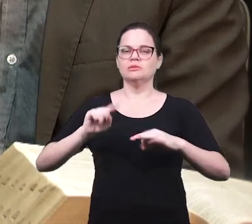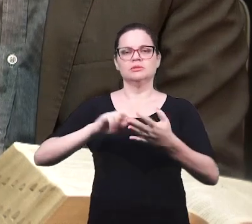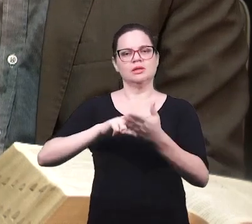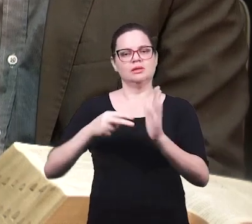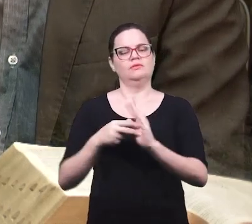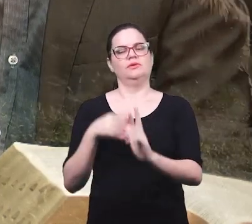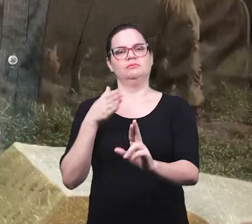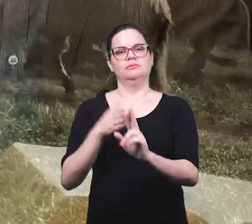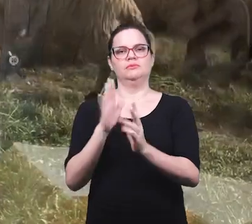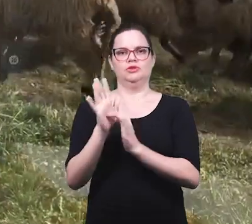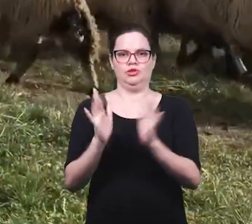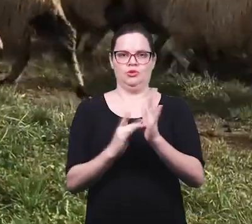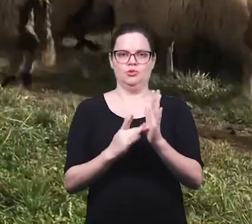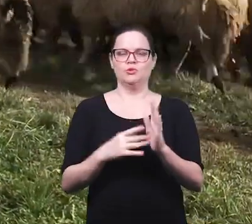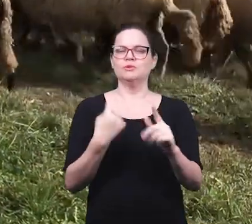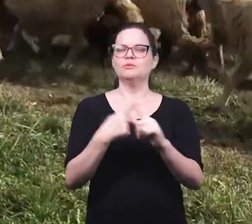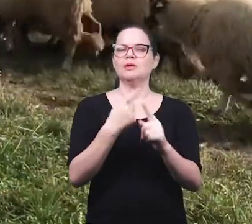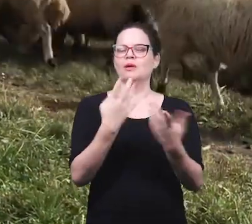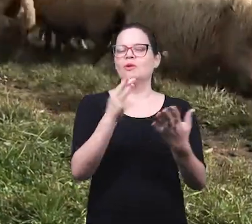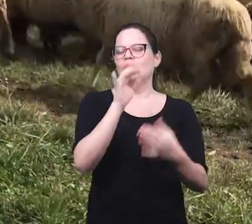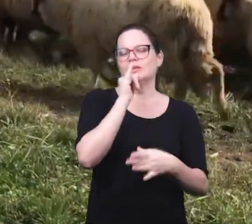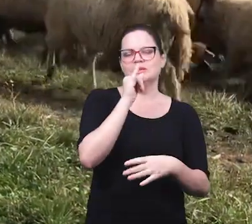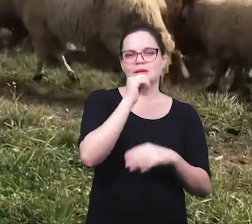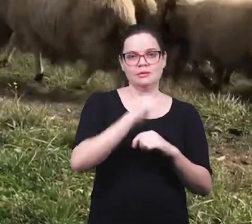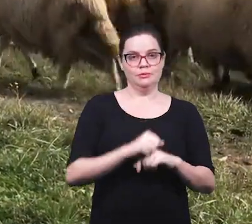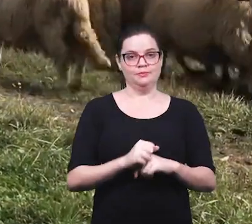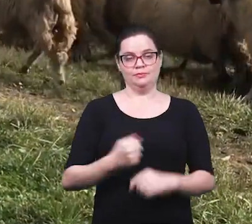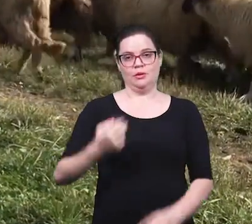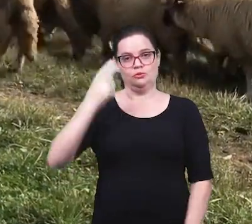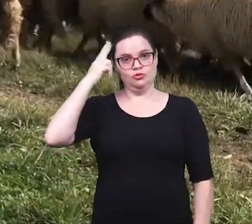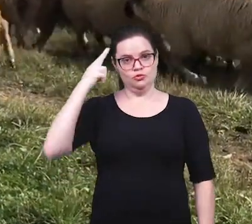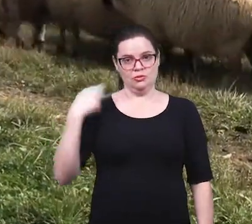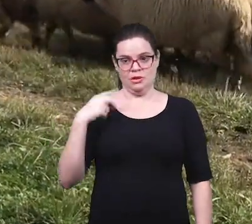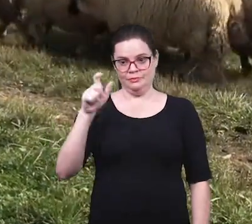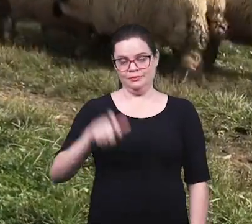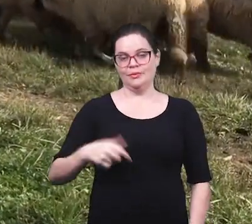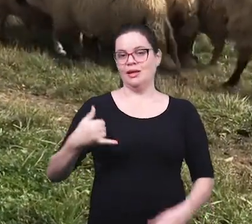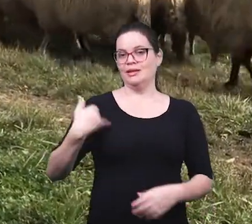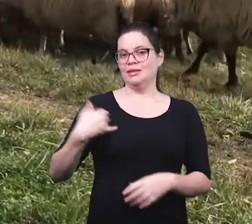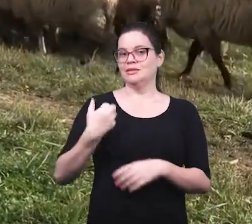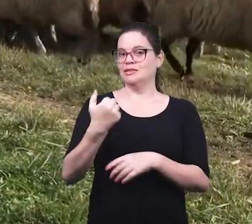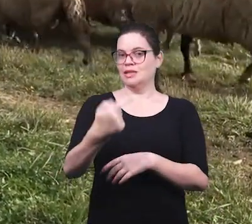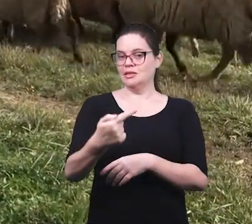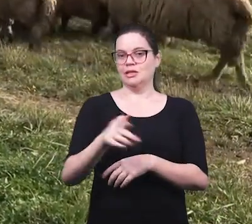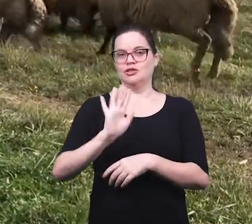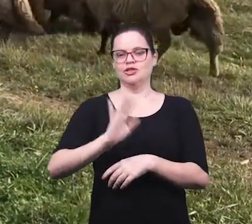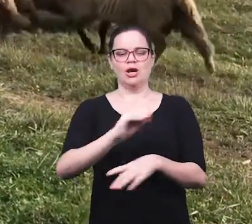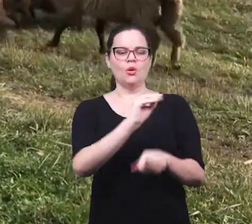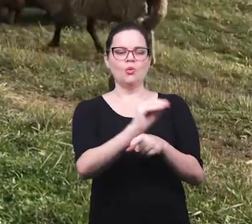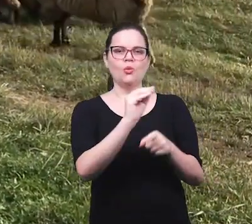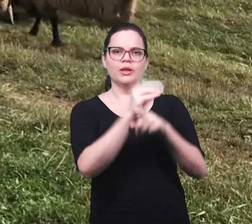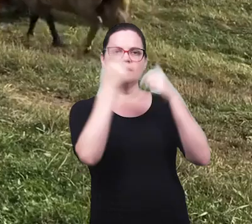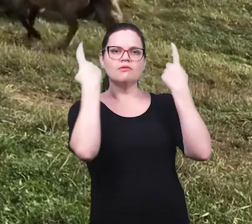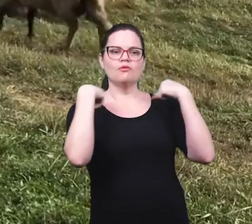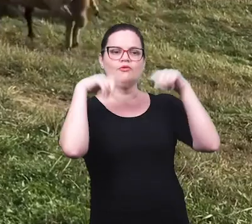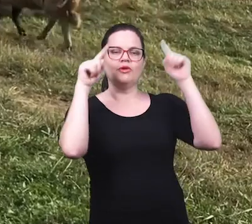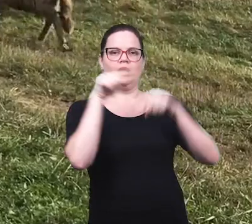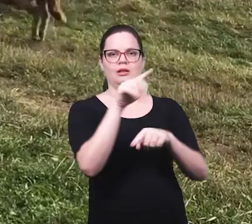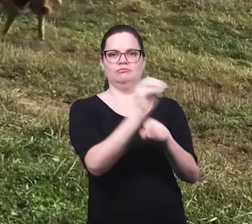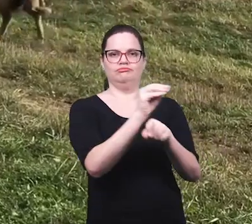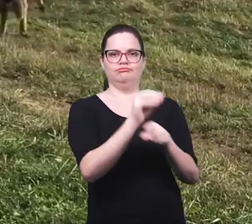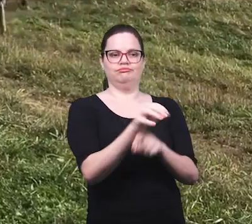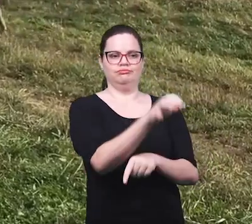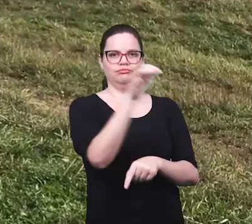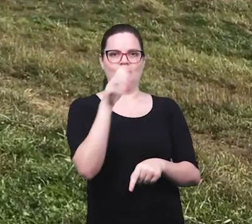a Bíblia que José, na idade de 17 anos, ele apacentava as ovelhas junto